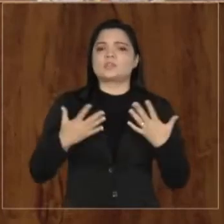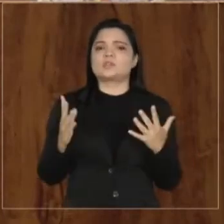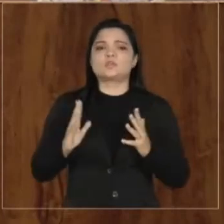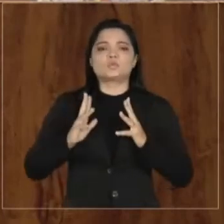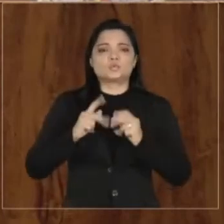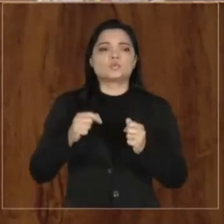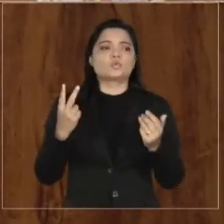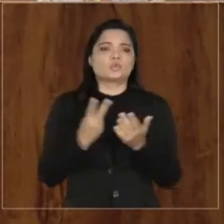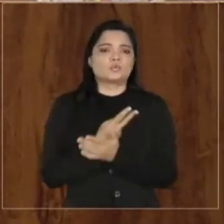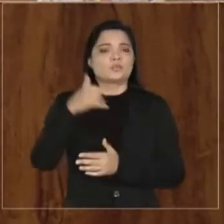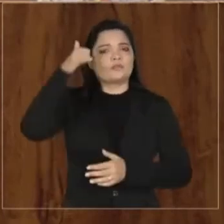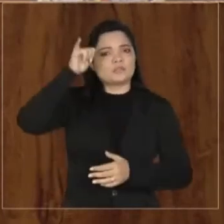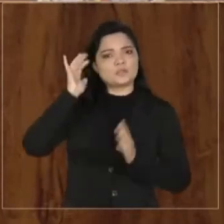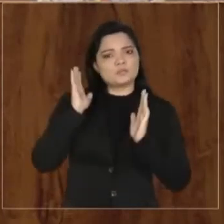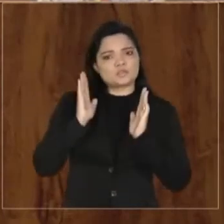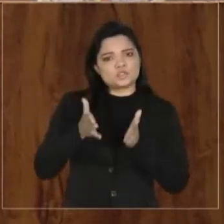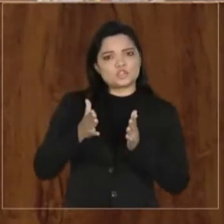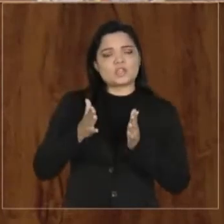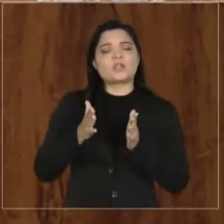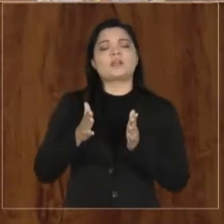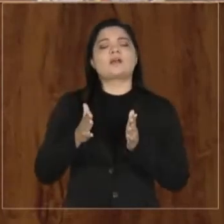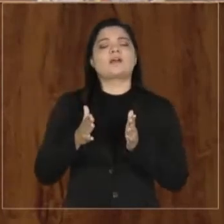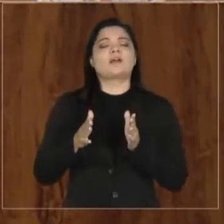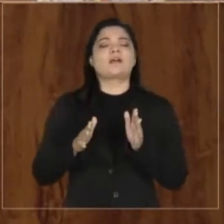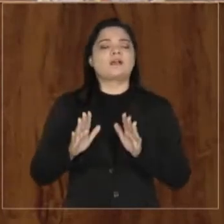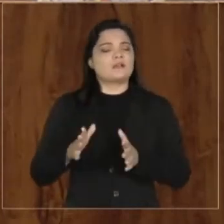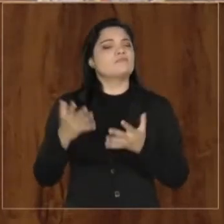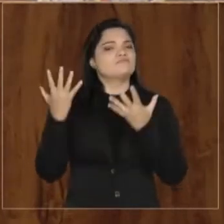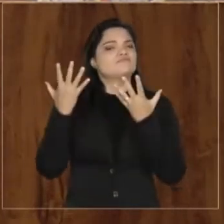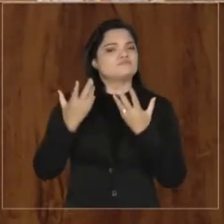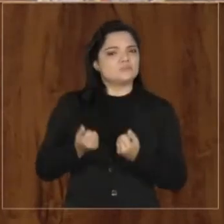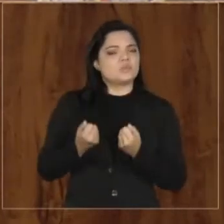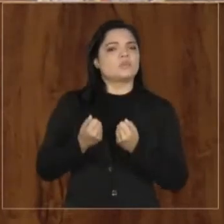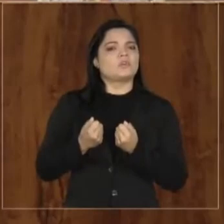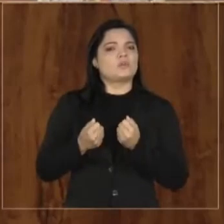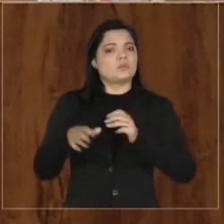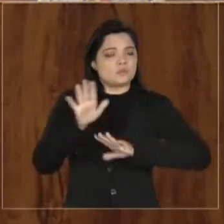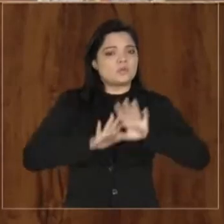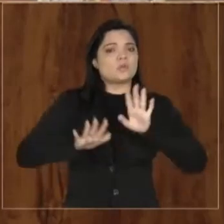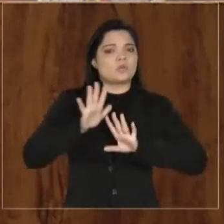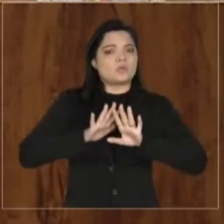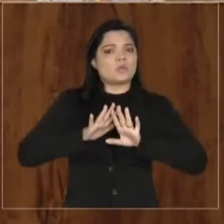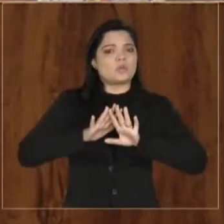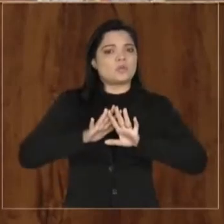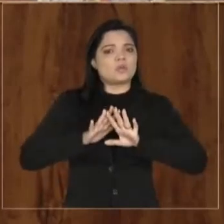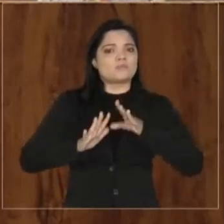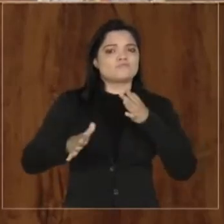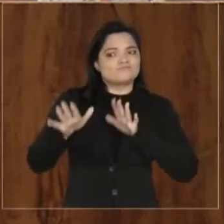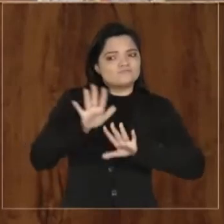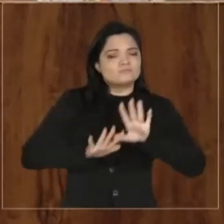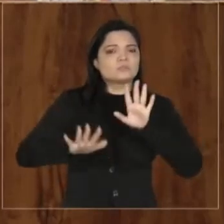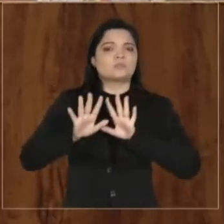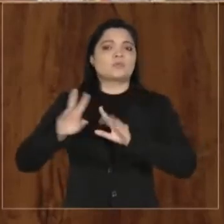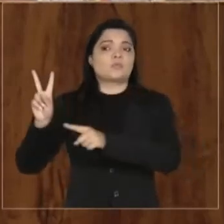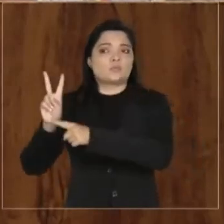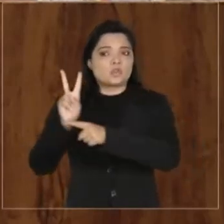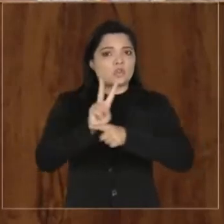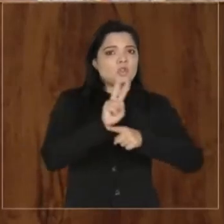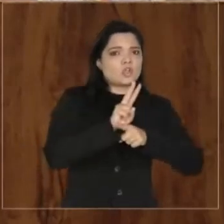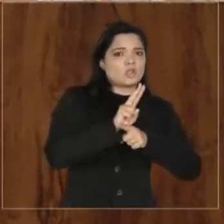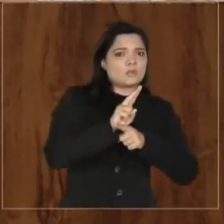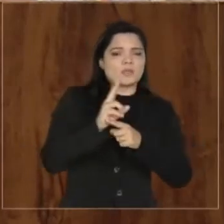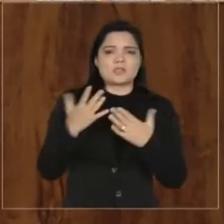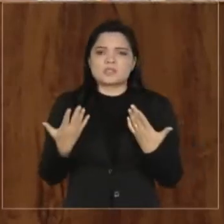tudo que podia ser previsto foi previsto, o que era previsível foi adotado como medidas acauteladoras para que